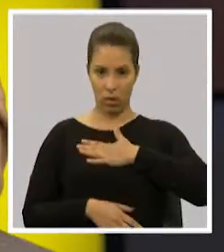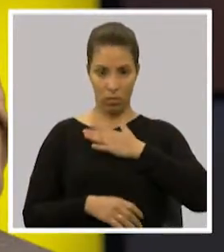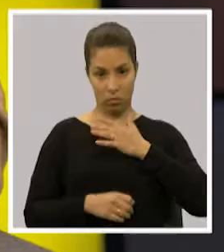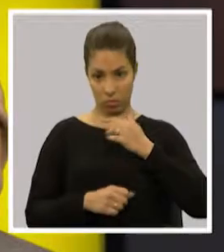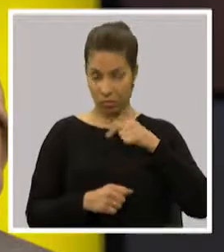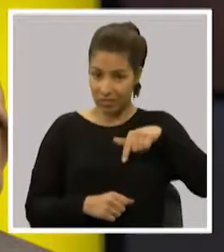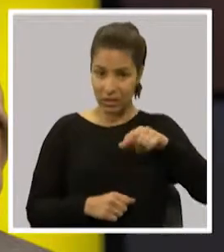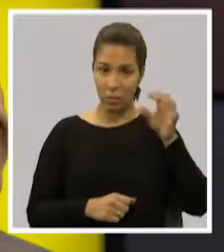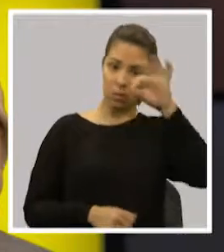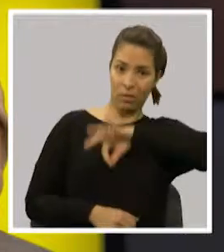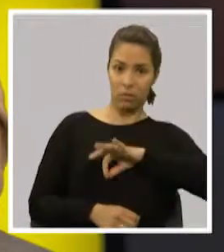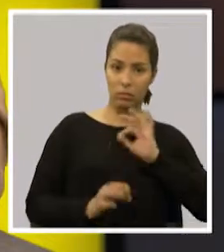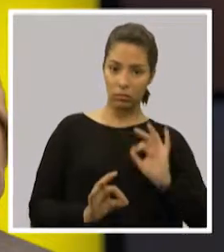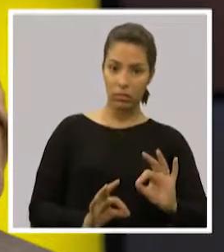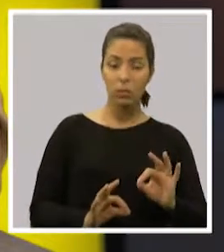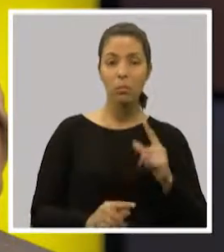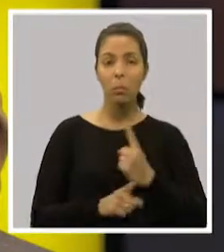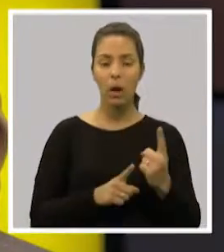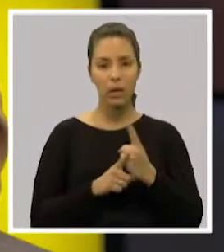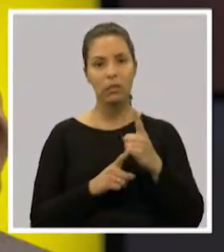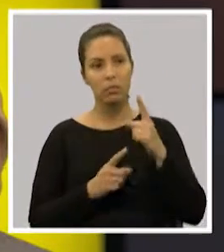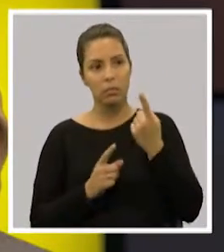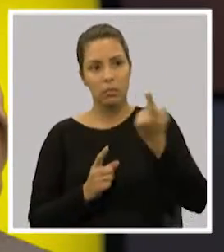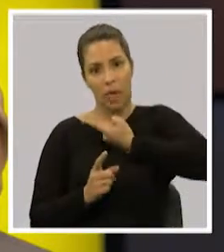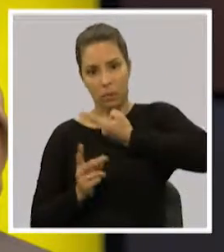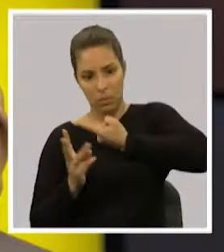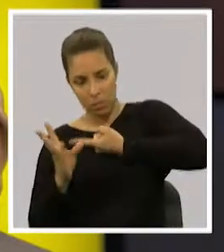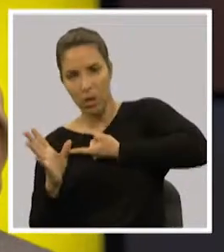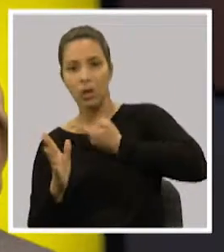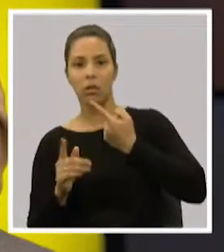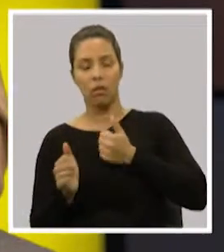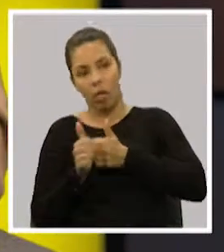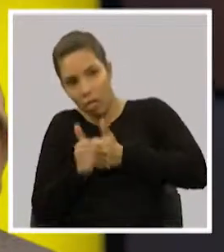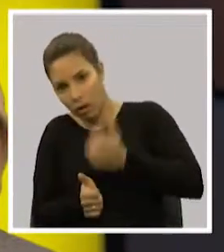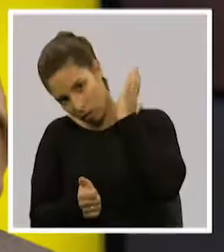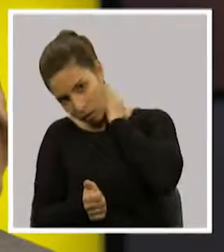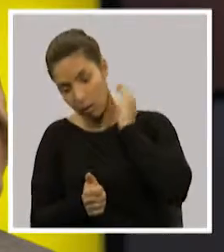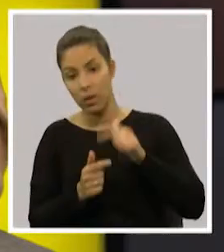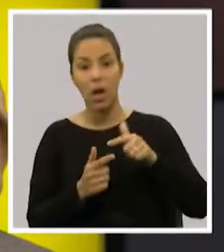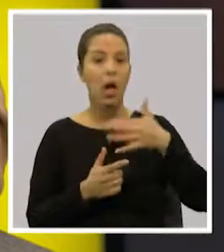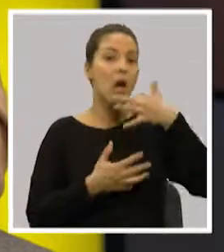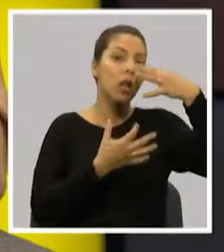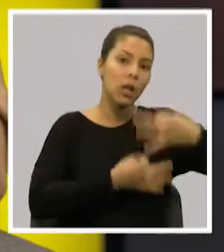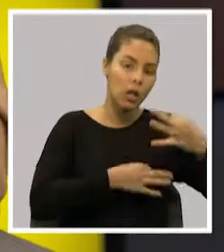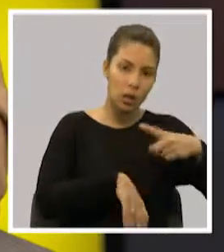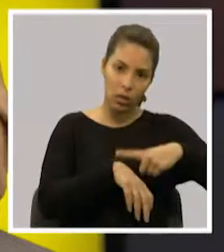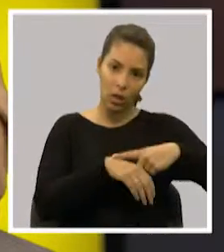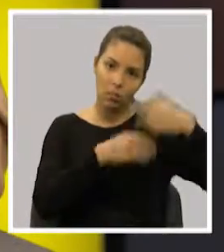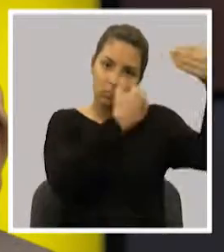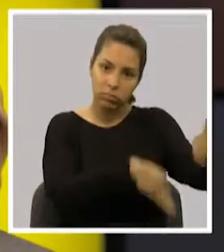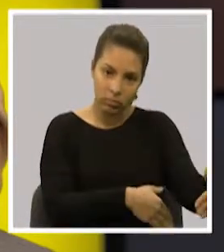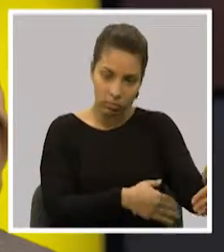profissional e há vários requisitos para conseguir essa acreditação permanente. Normalmente começa-se pela acreditação